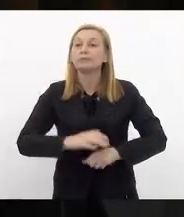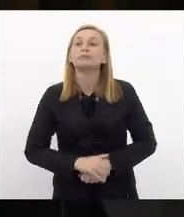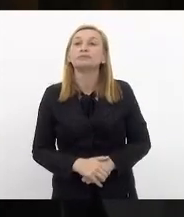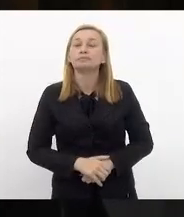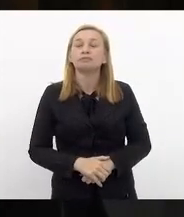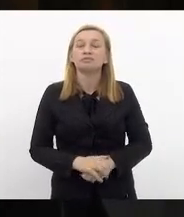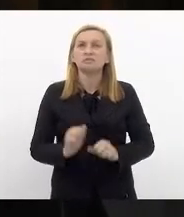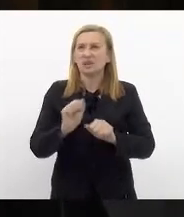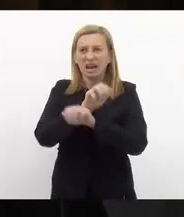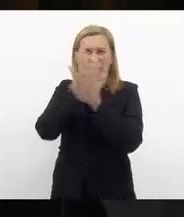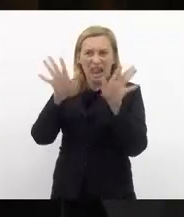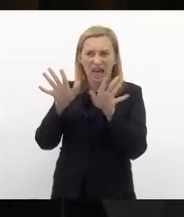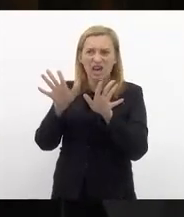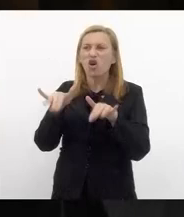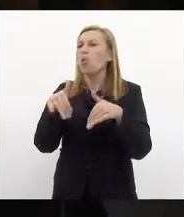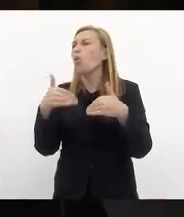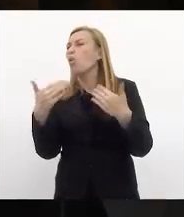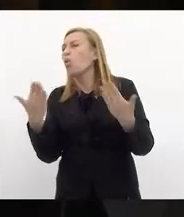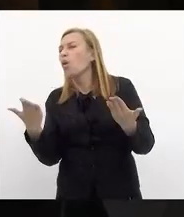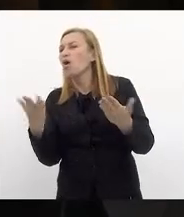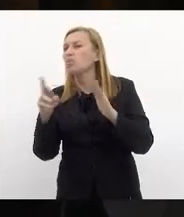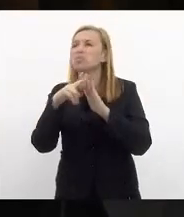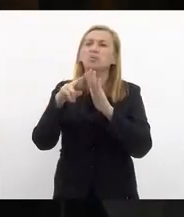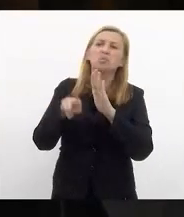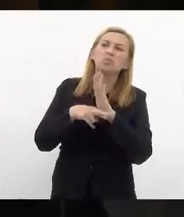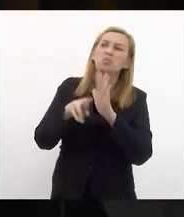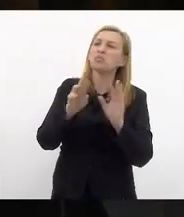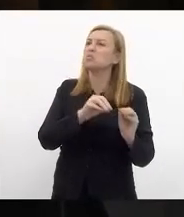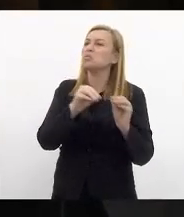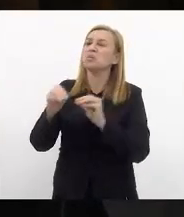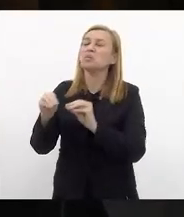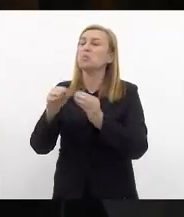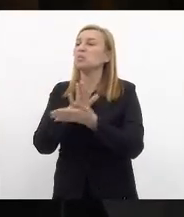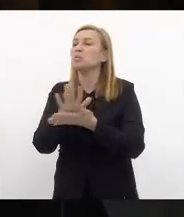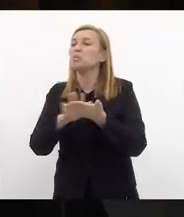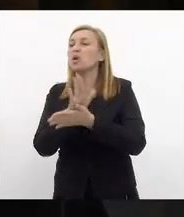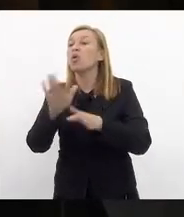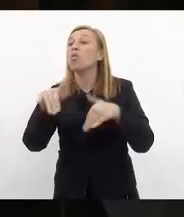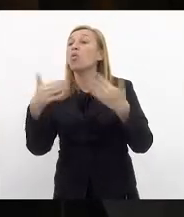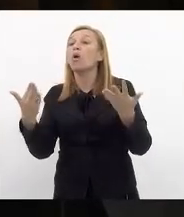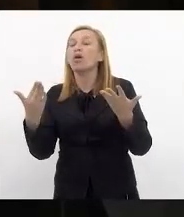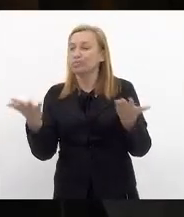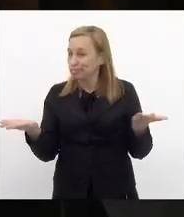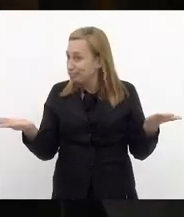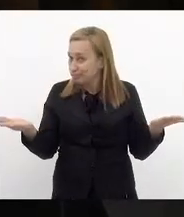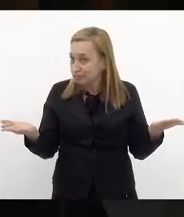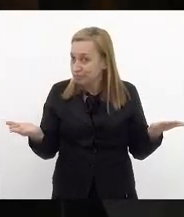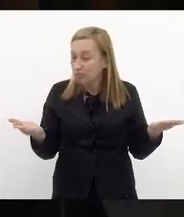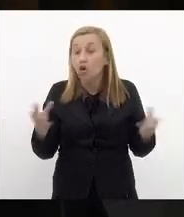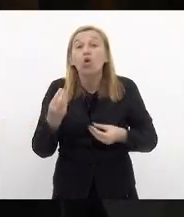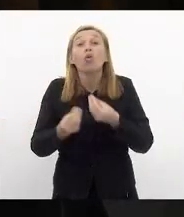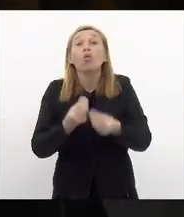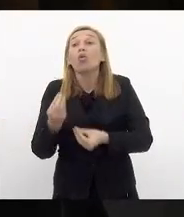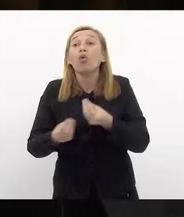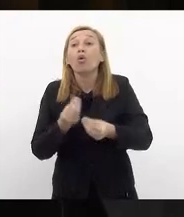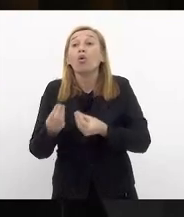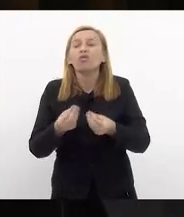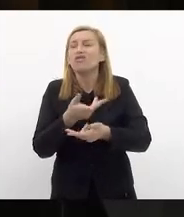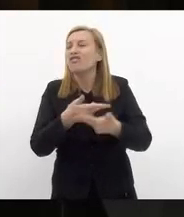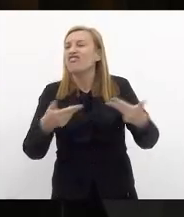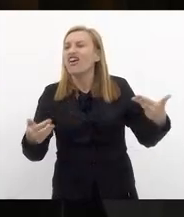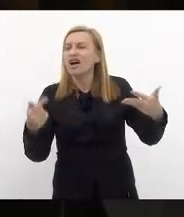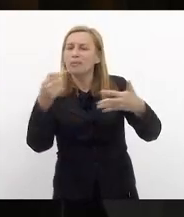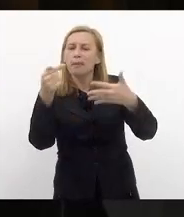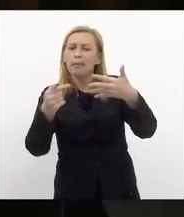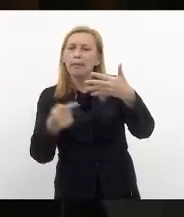Ainda não está claro quais vão ser as regras de transição, ainda não está claro como é que vão ficar uma série de aspectos,